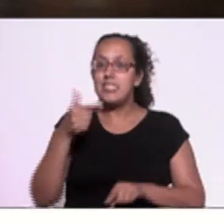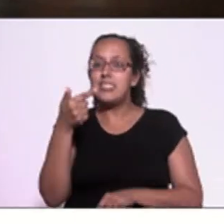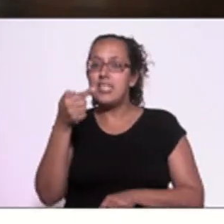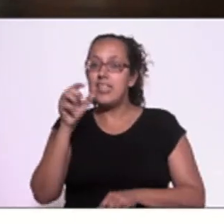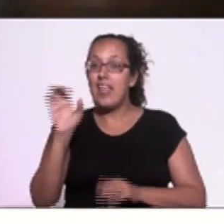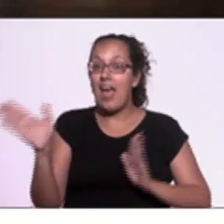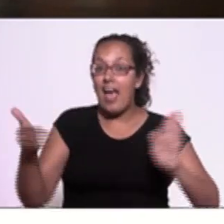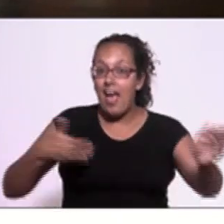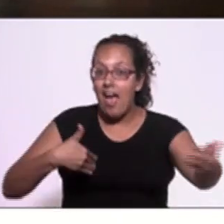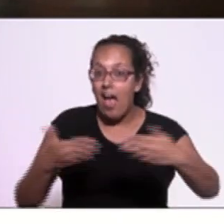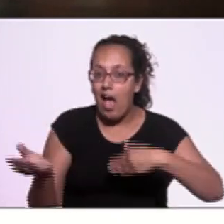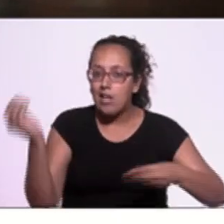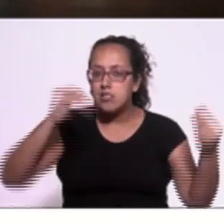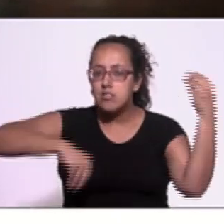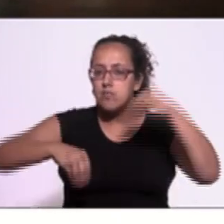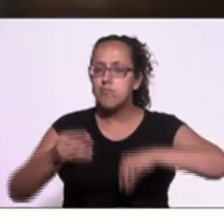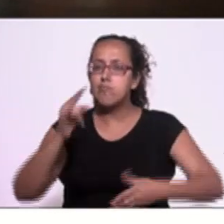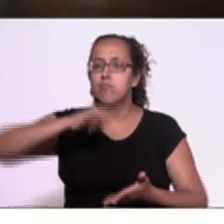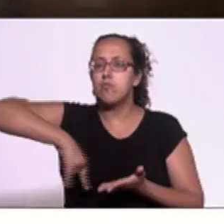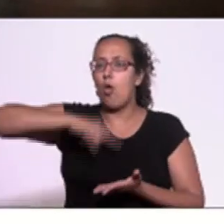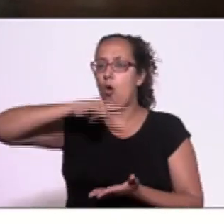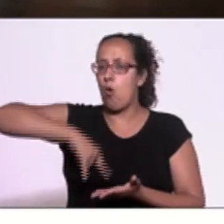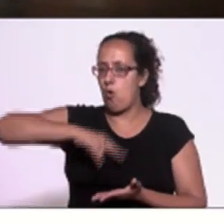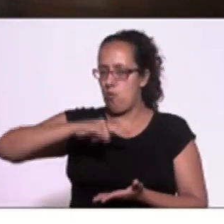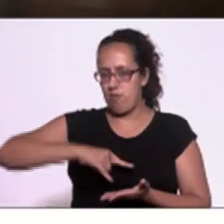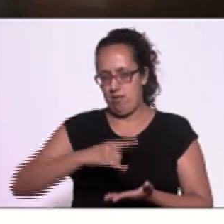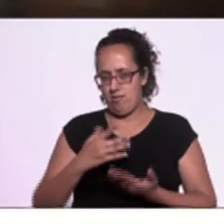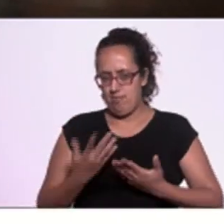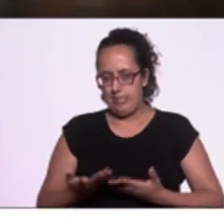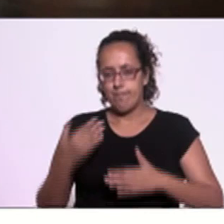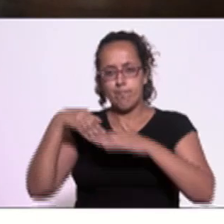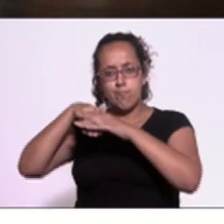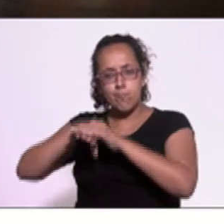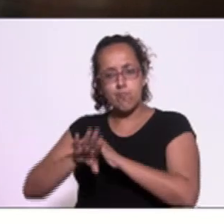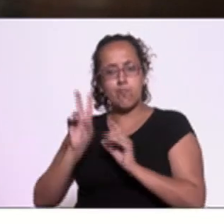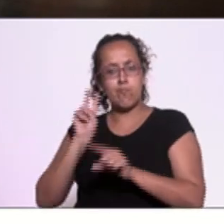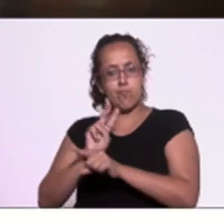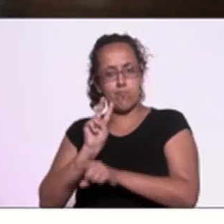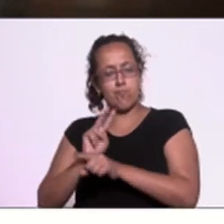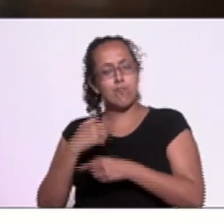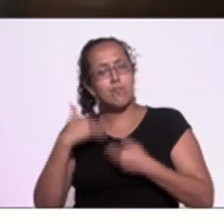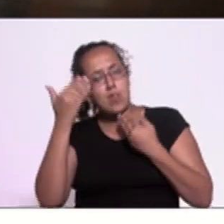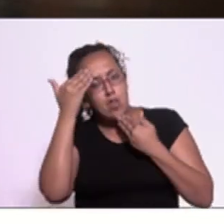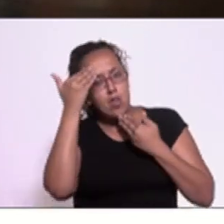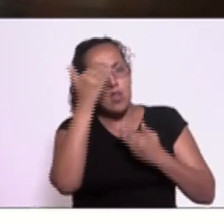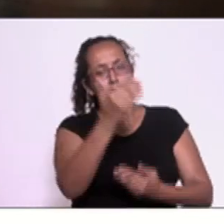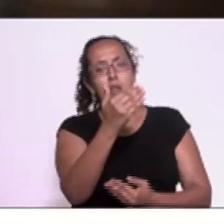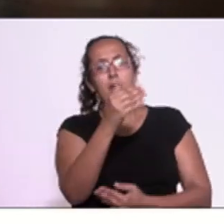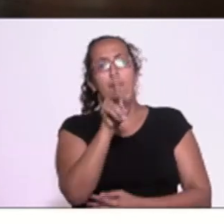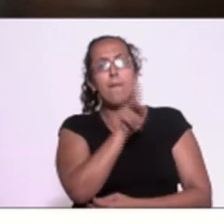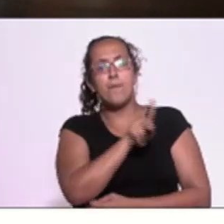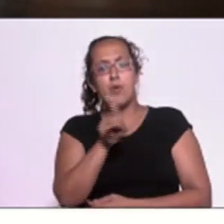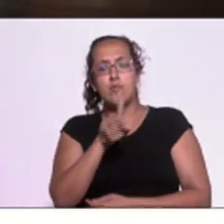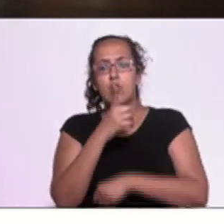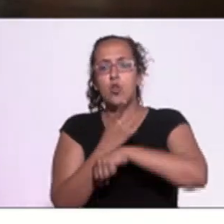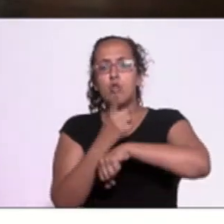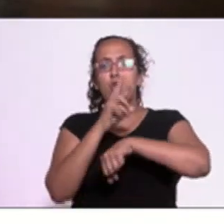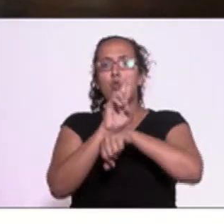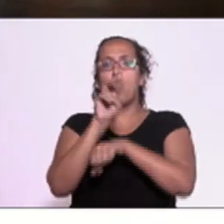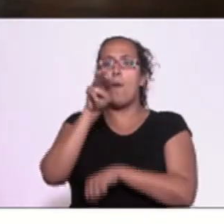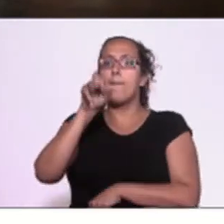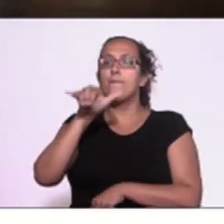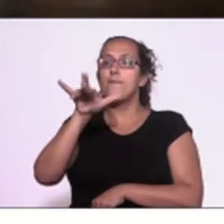de documentos. Registro aqui a minha gratidão ao ilustre professor Dr. Mário